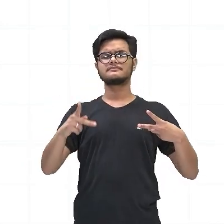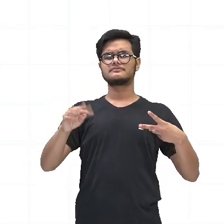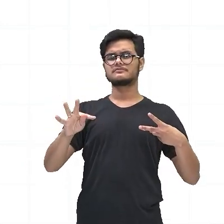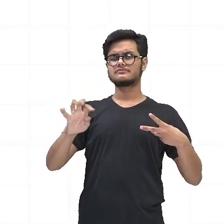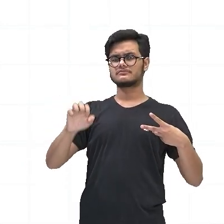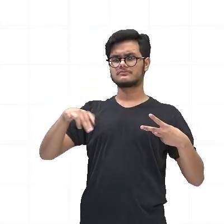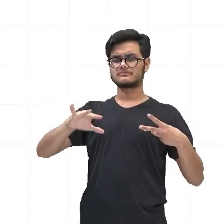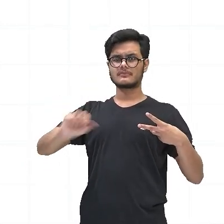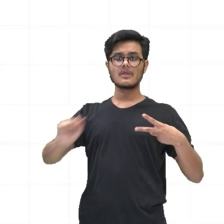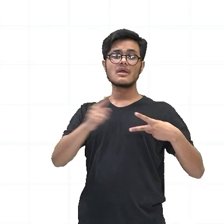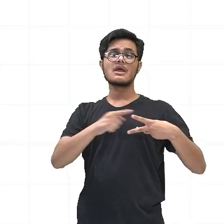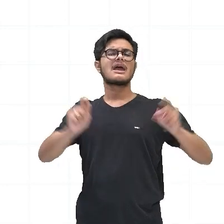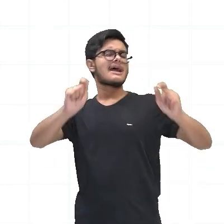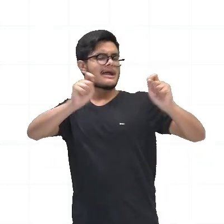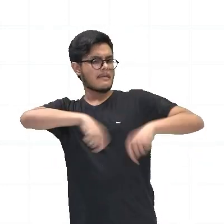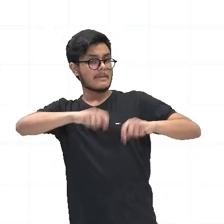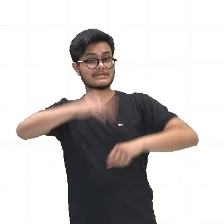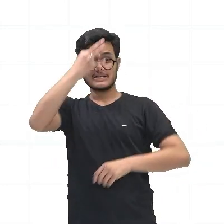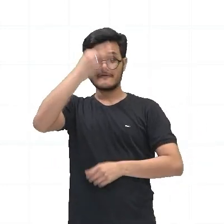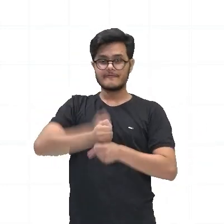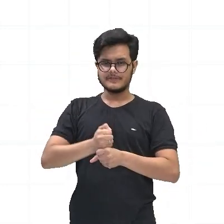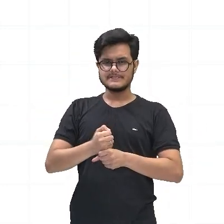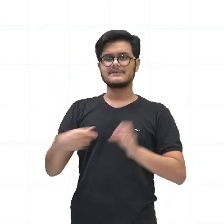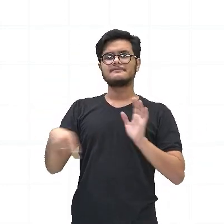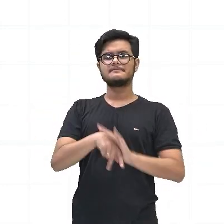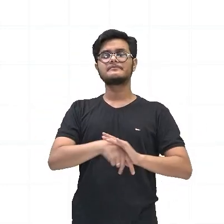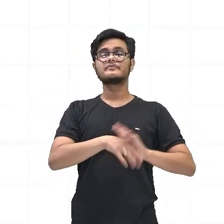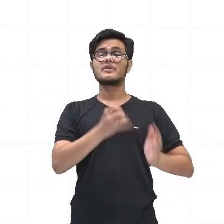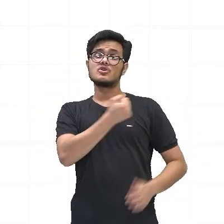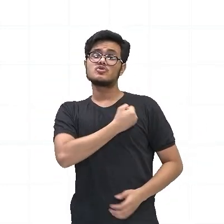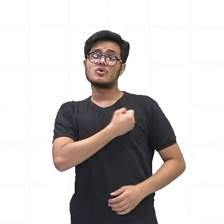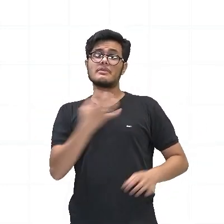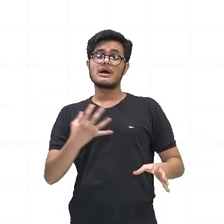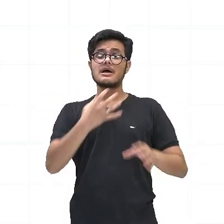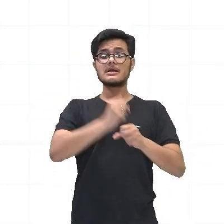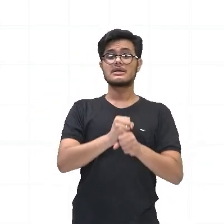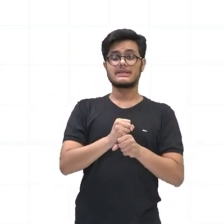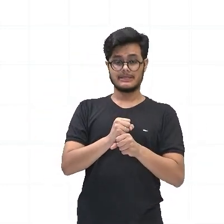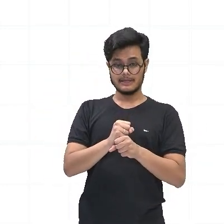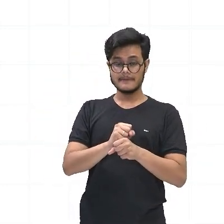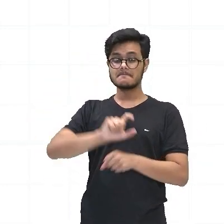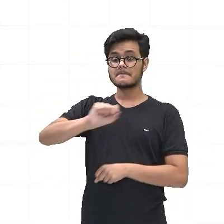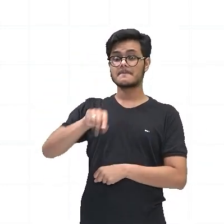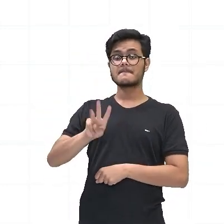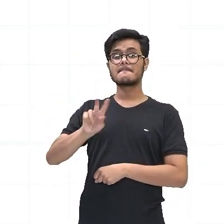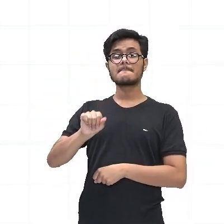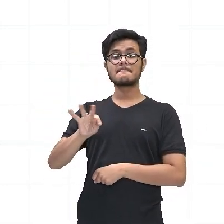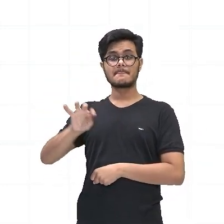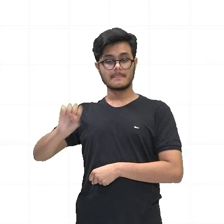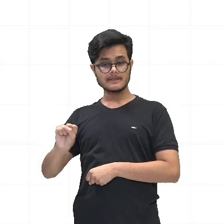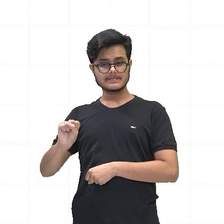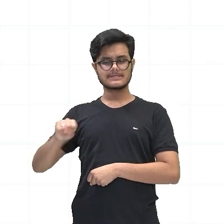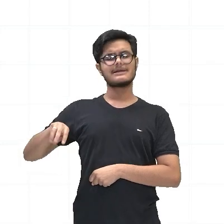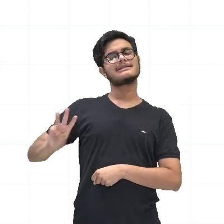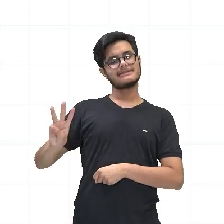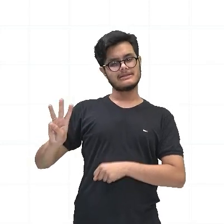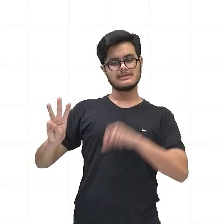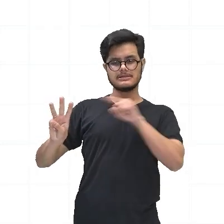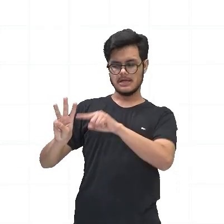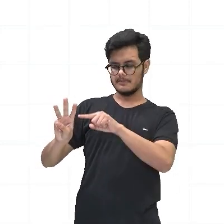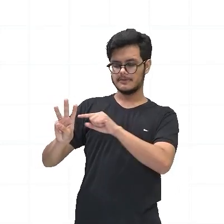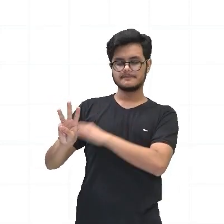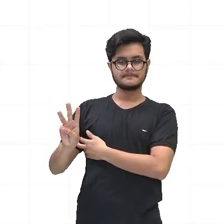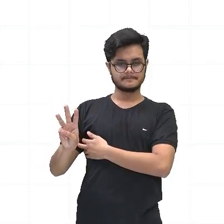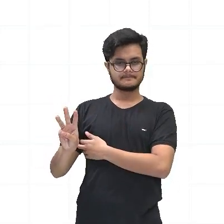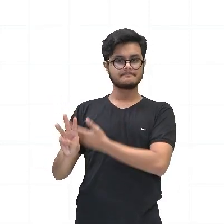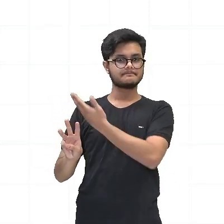física escalar medida em watts, né? A gente observa aí essa unidade de medida que é o watts ou watts, que está